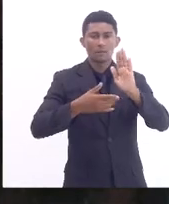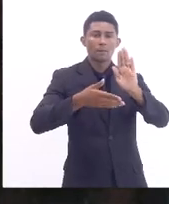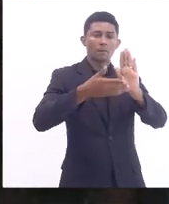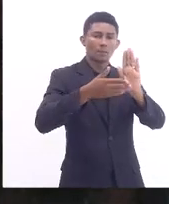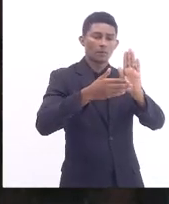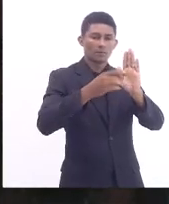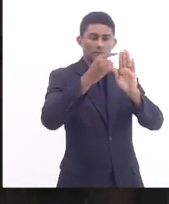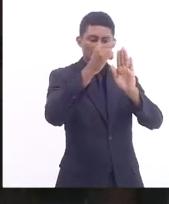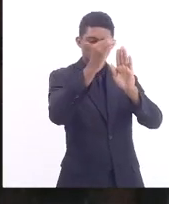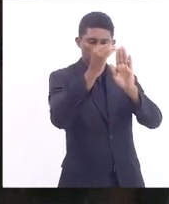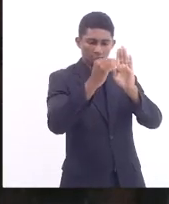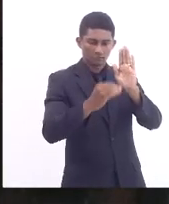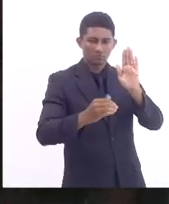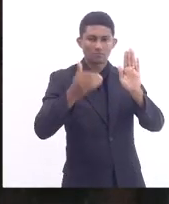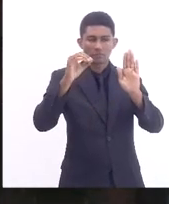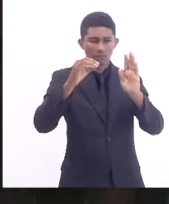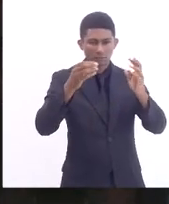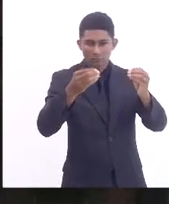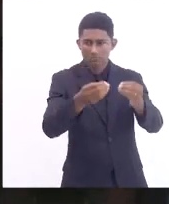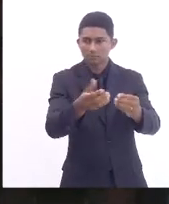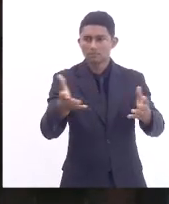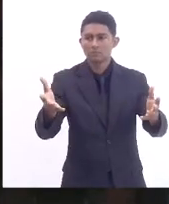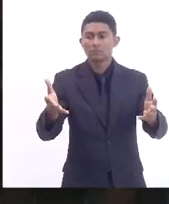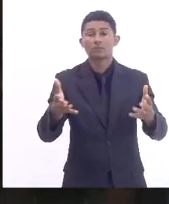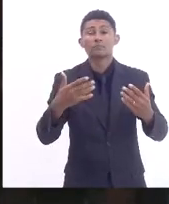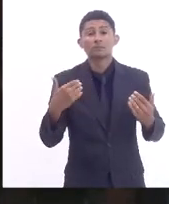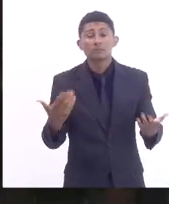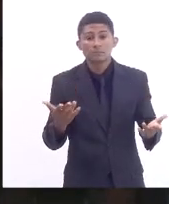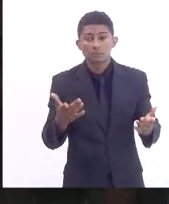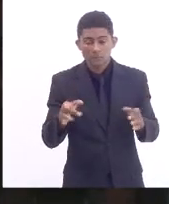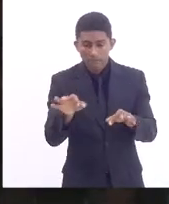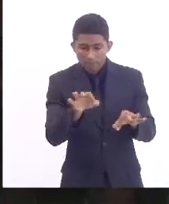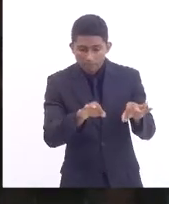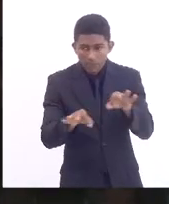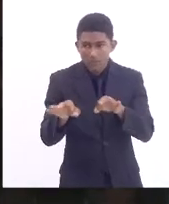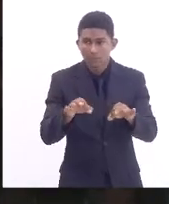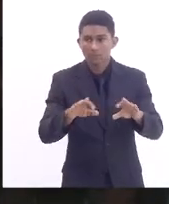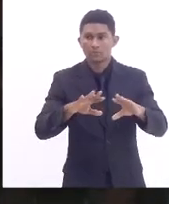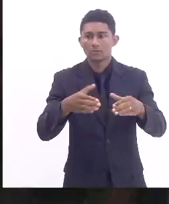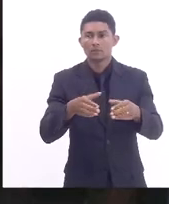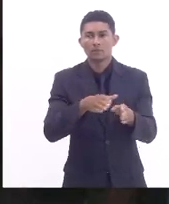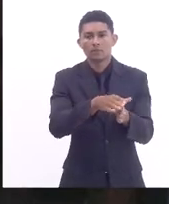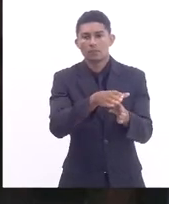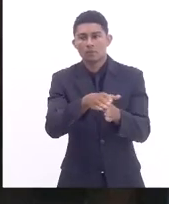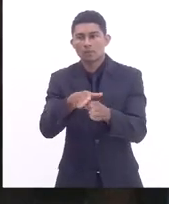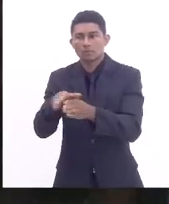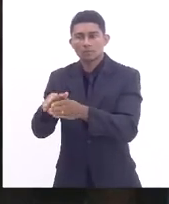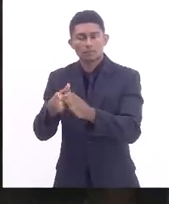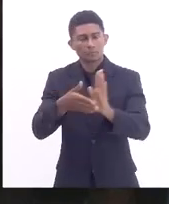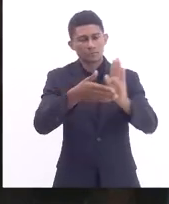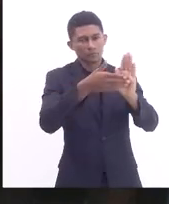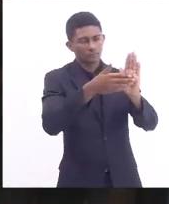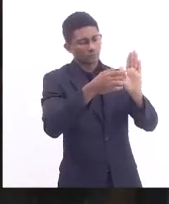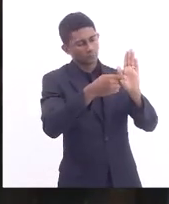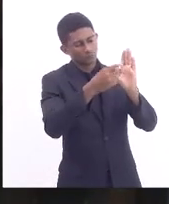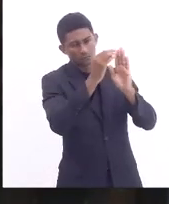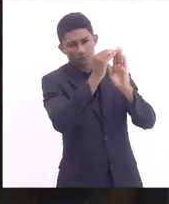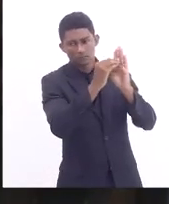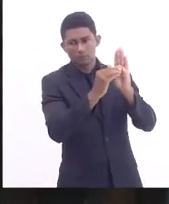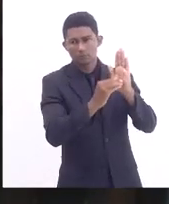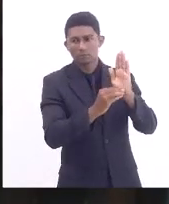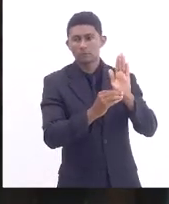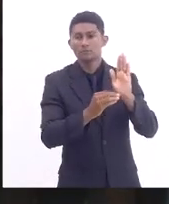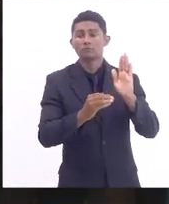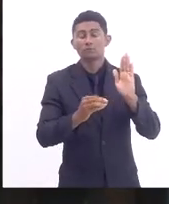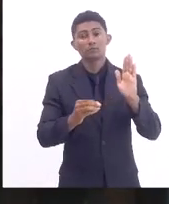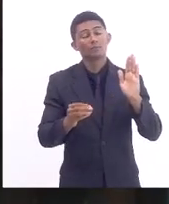propostas Então para mim qualquer planejamento que tenha que ser feito do Conselho essa coisa tá olhada e de cara nós